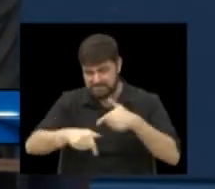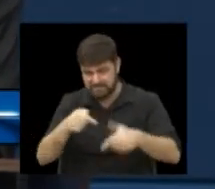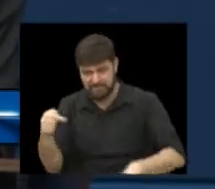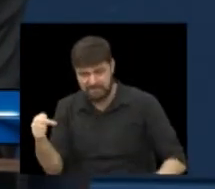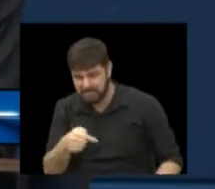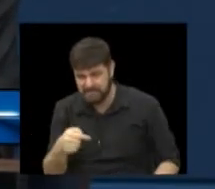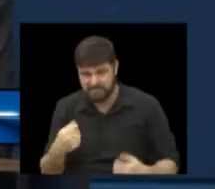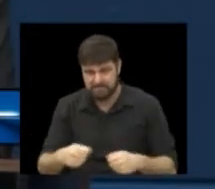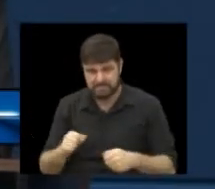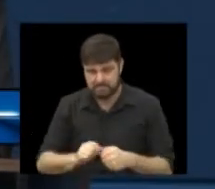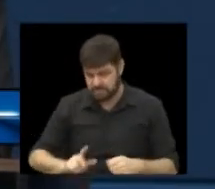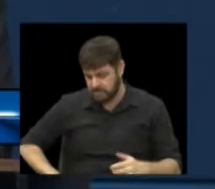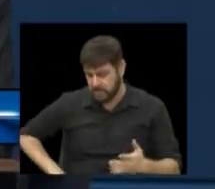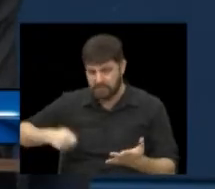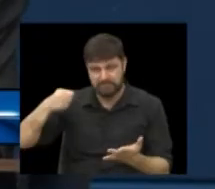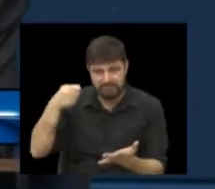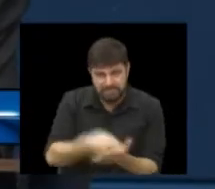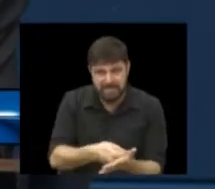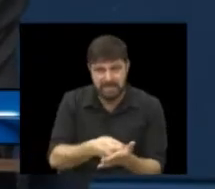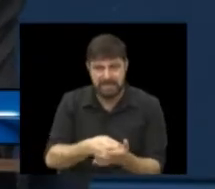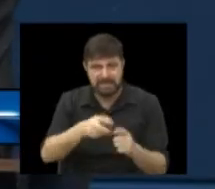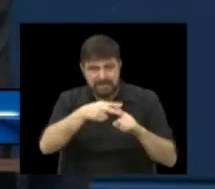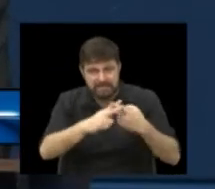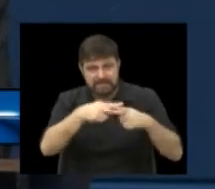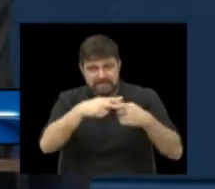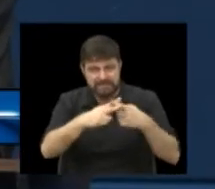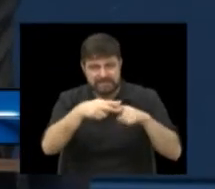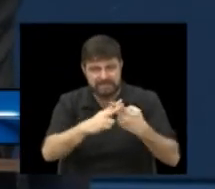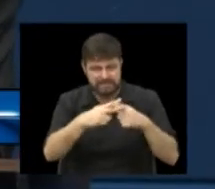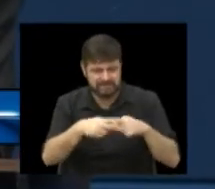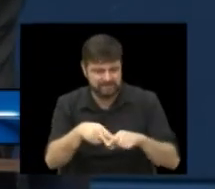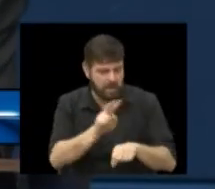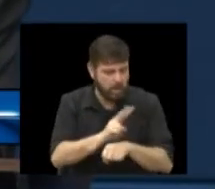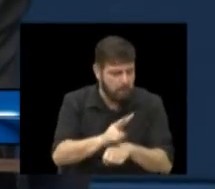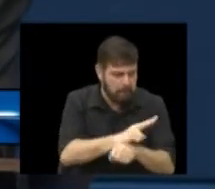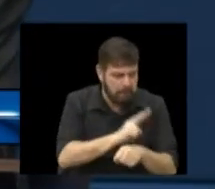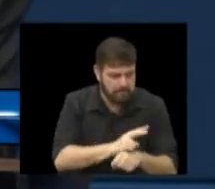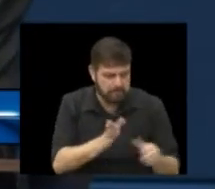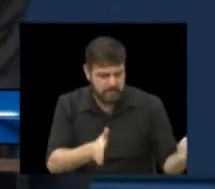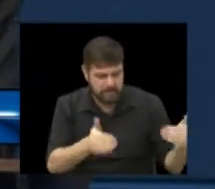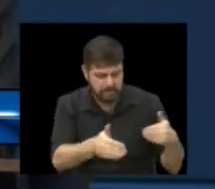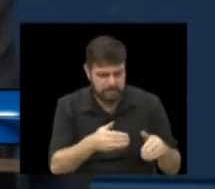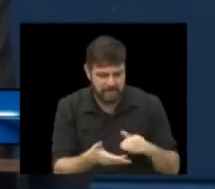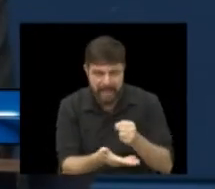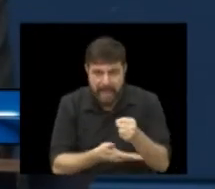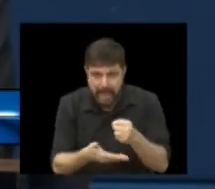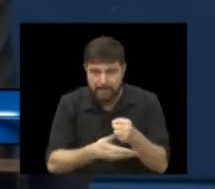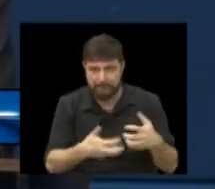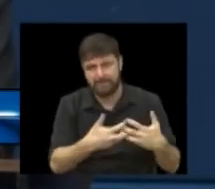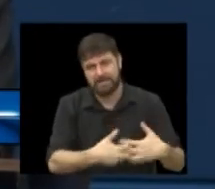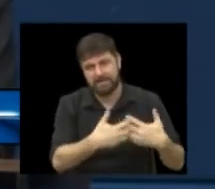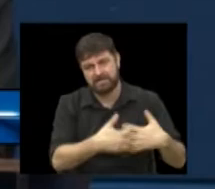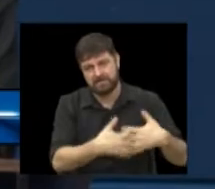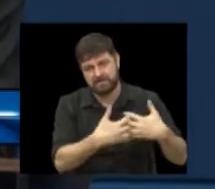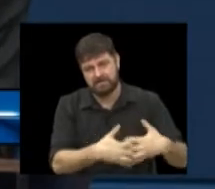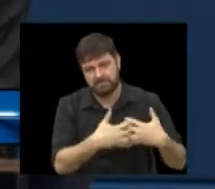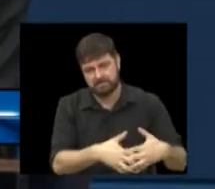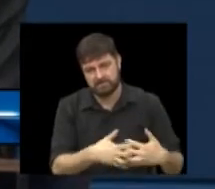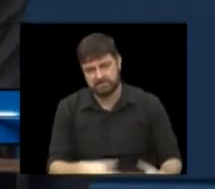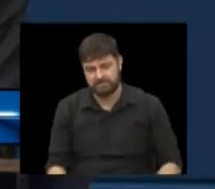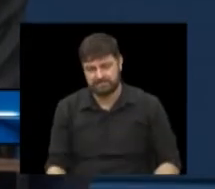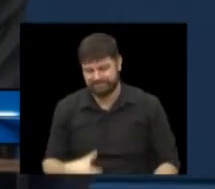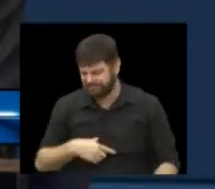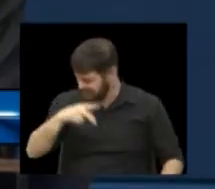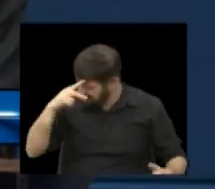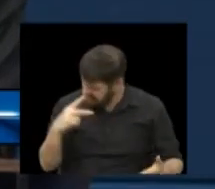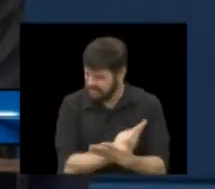estão tendo que pagar do próprio bolso a manutenção da unidade para que os serviços básicos possam funcionar. Situação